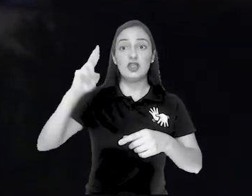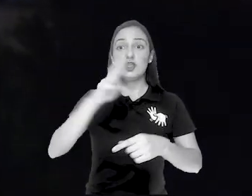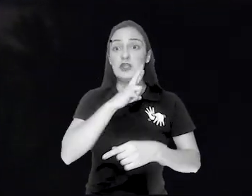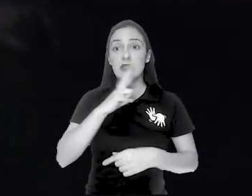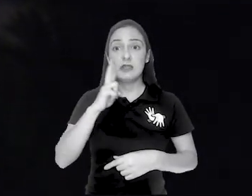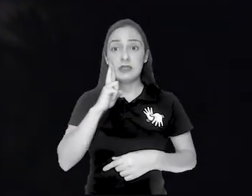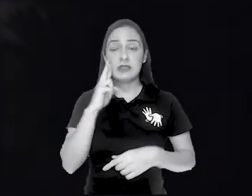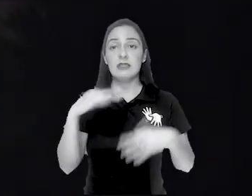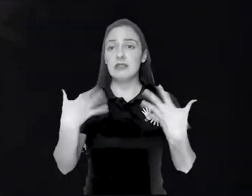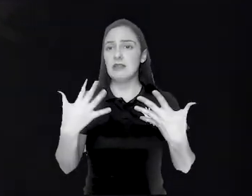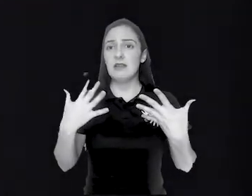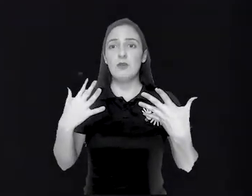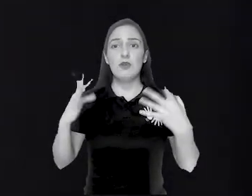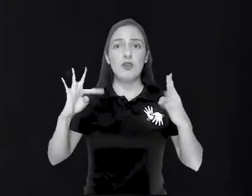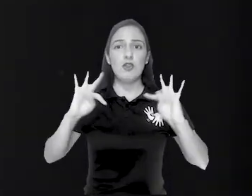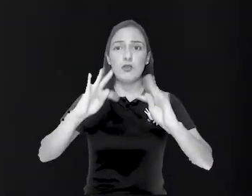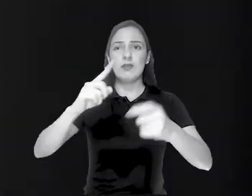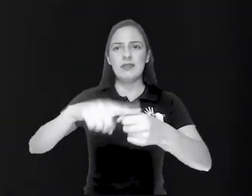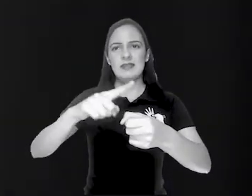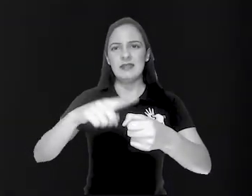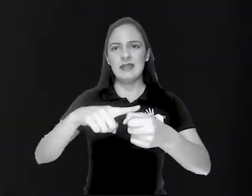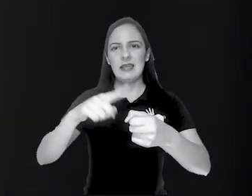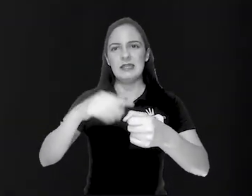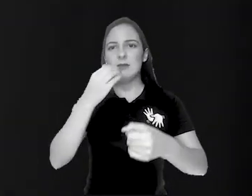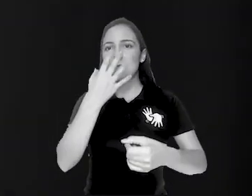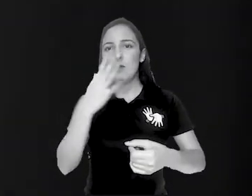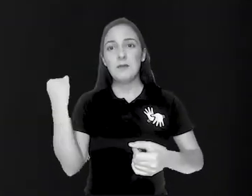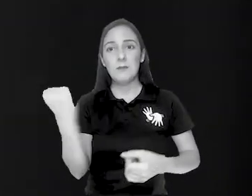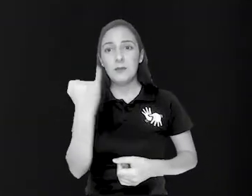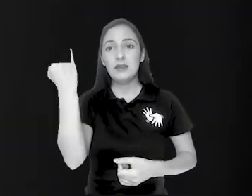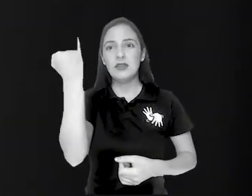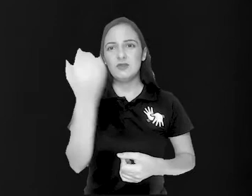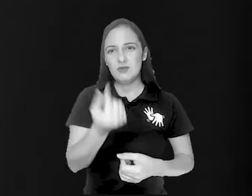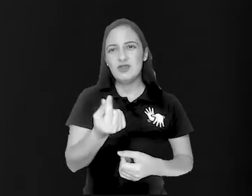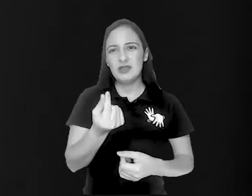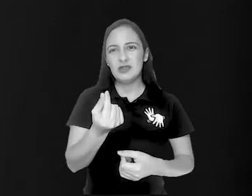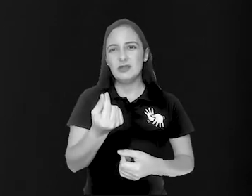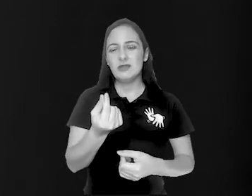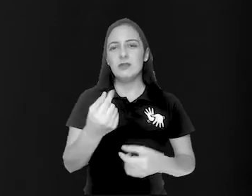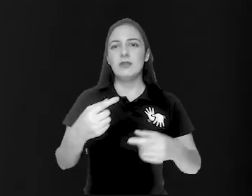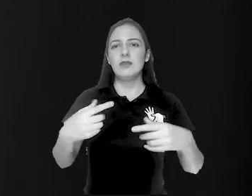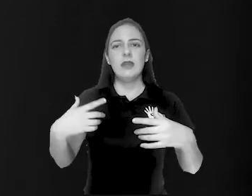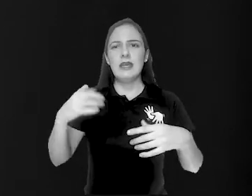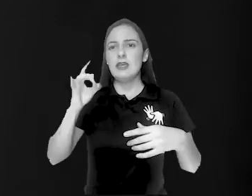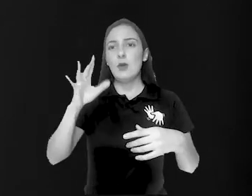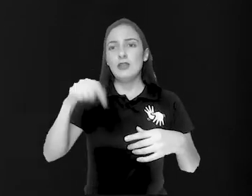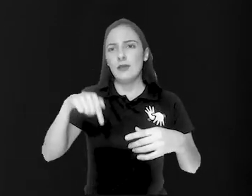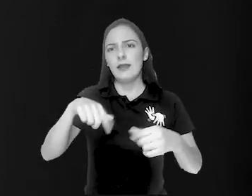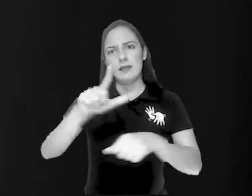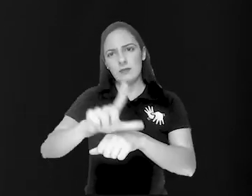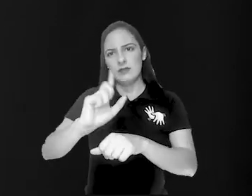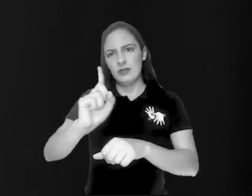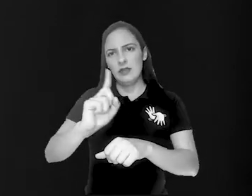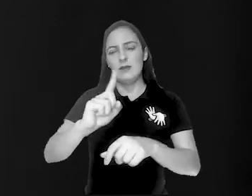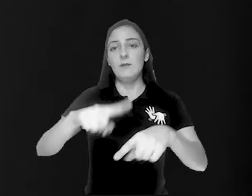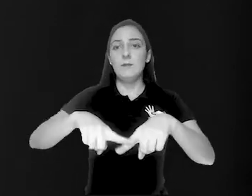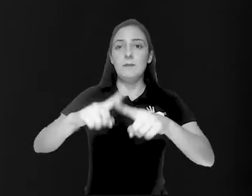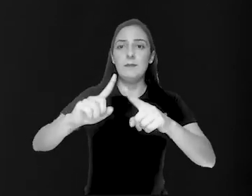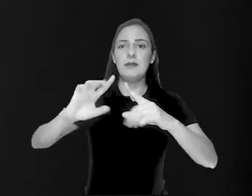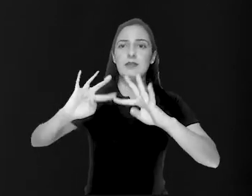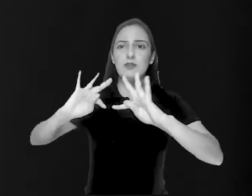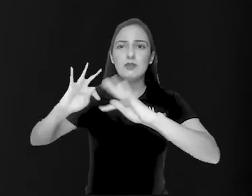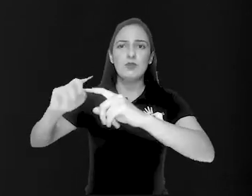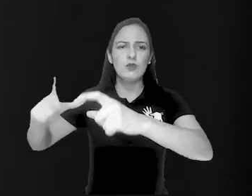todo mundo ganha. E não só em Leopoldina, porque eu tento colocar algumas pessoas em hotel aqui, e